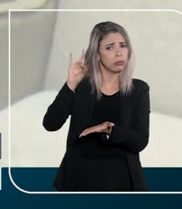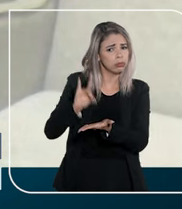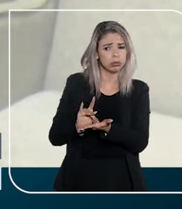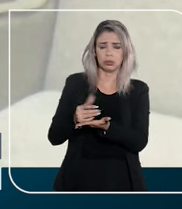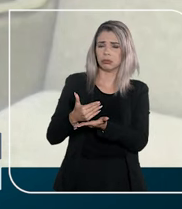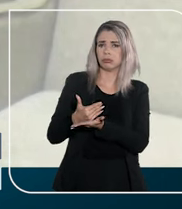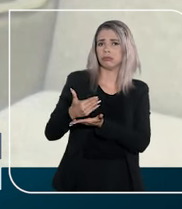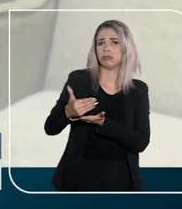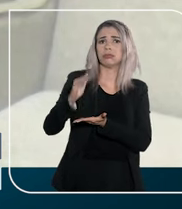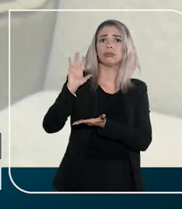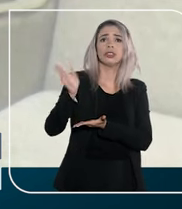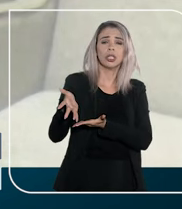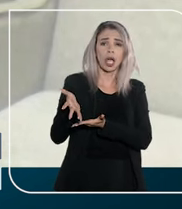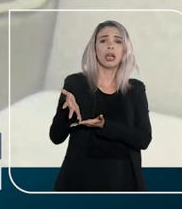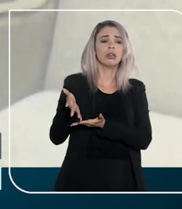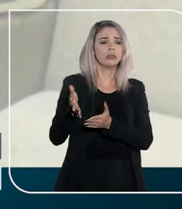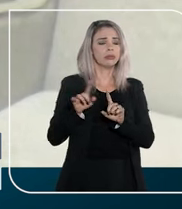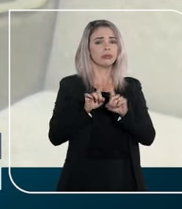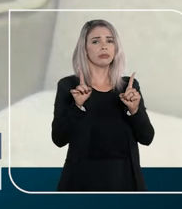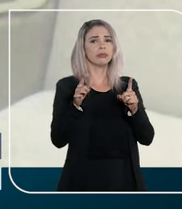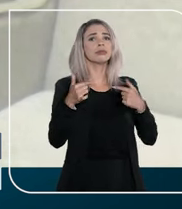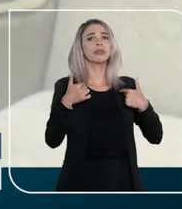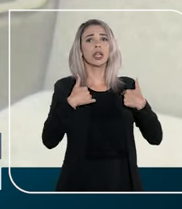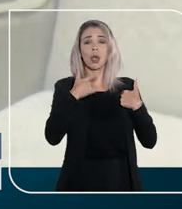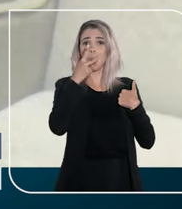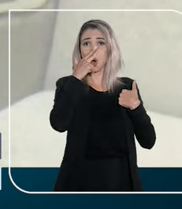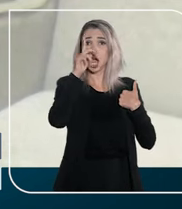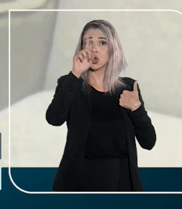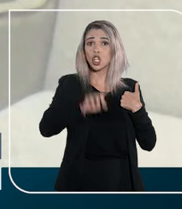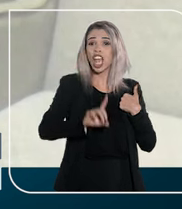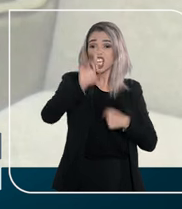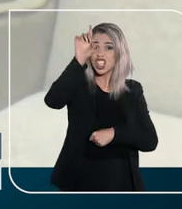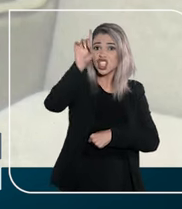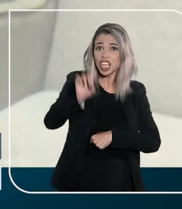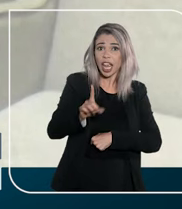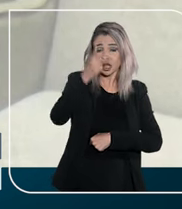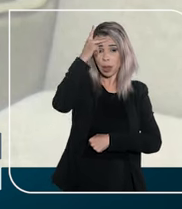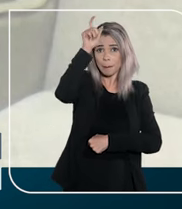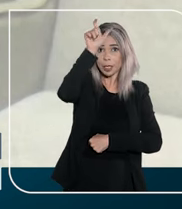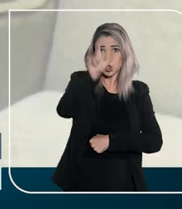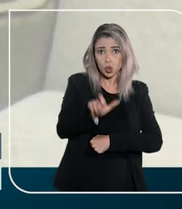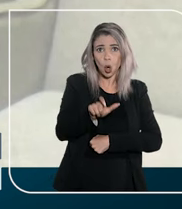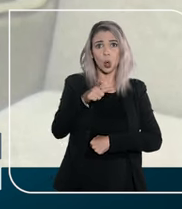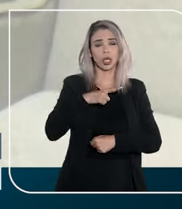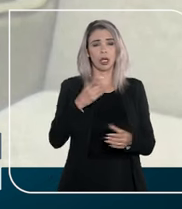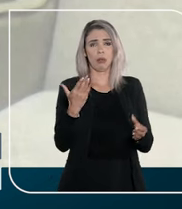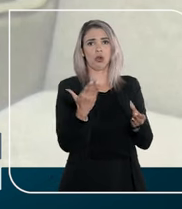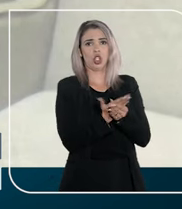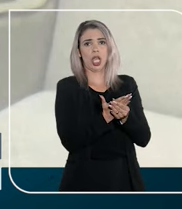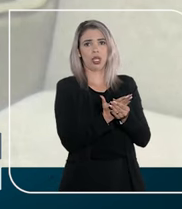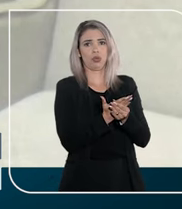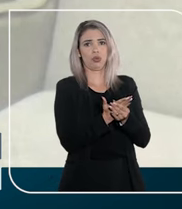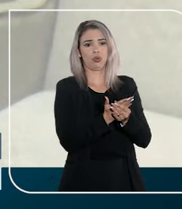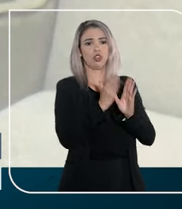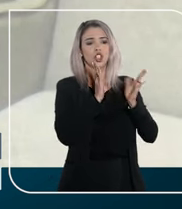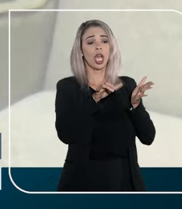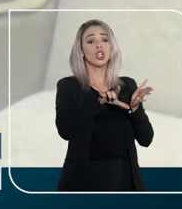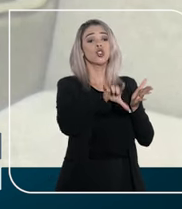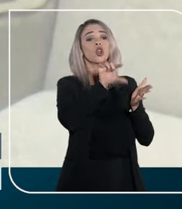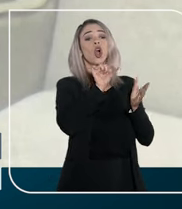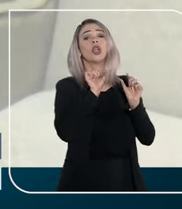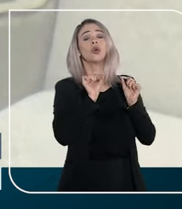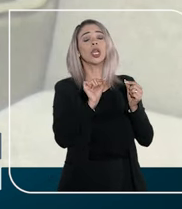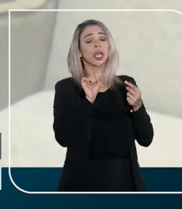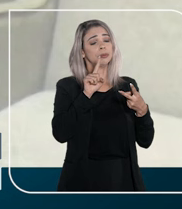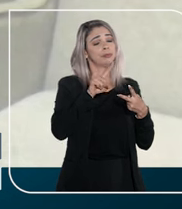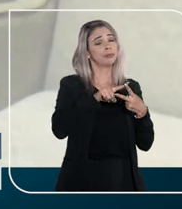entraram em exercício. Então, eu considero que é um direito do candidato, ao ingressar com ação judicial, escolher